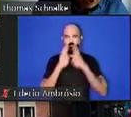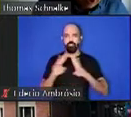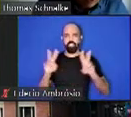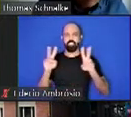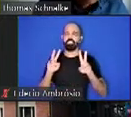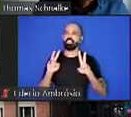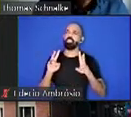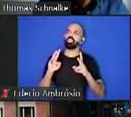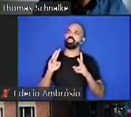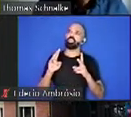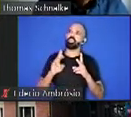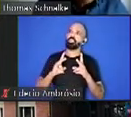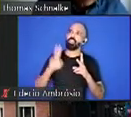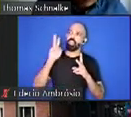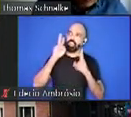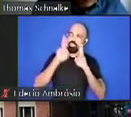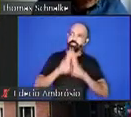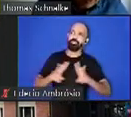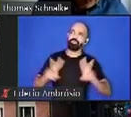históricas